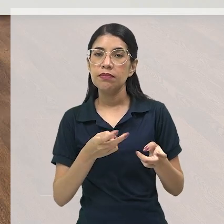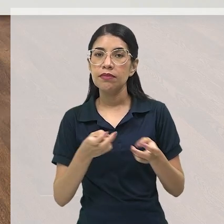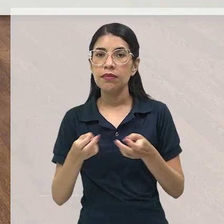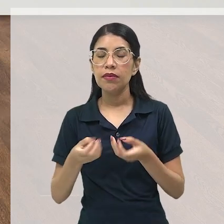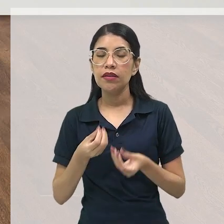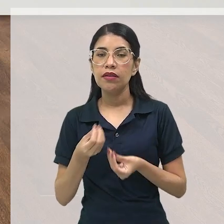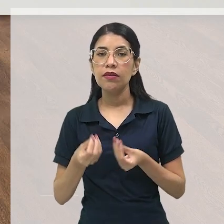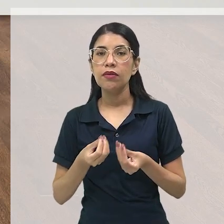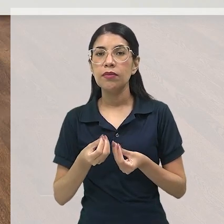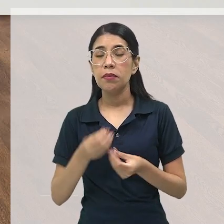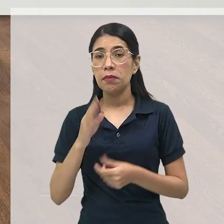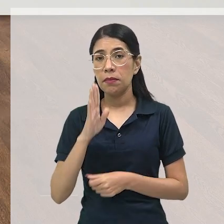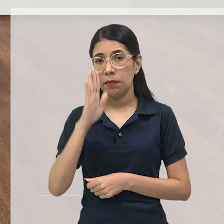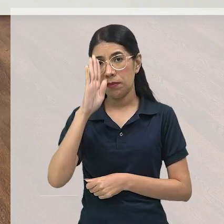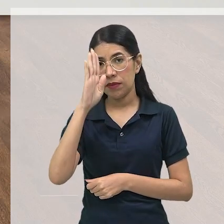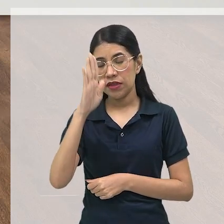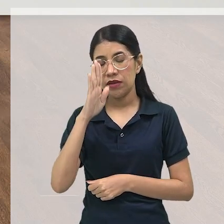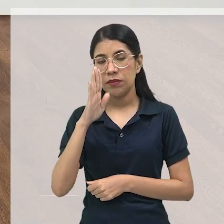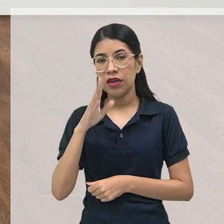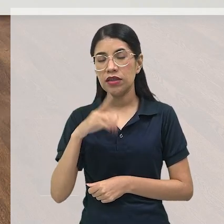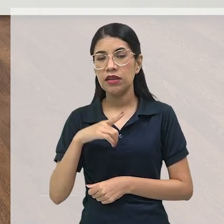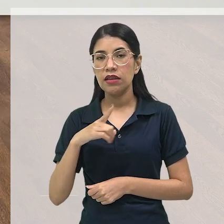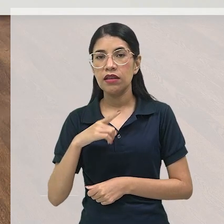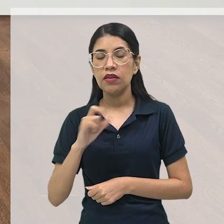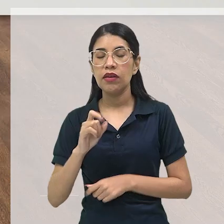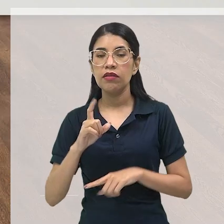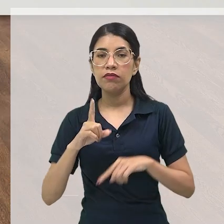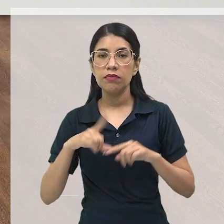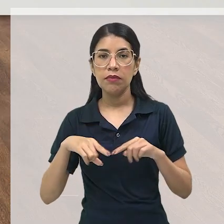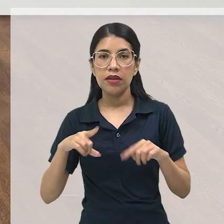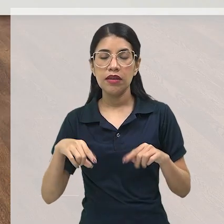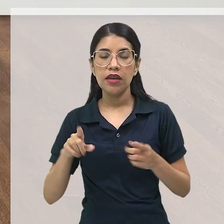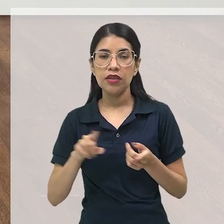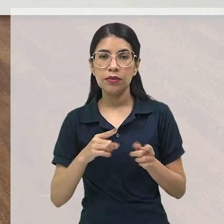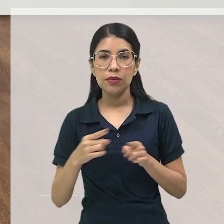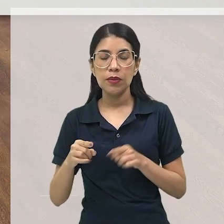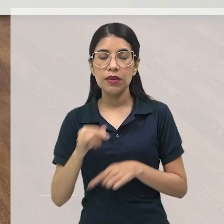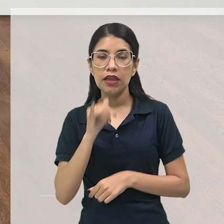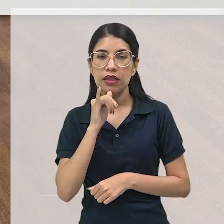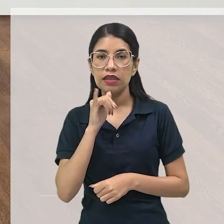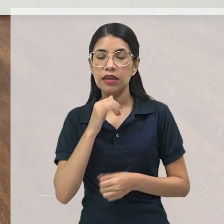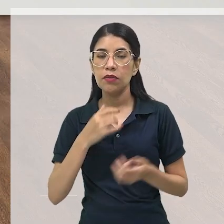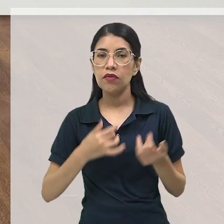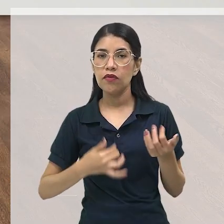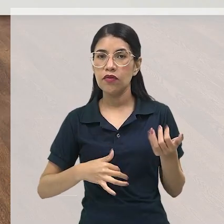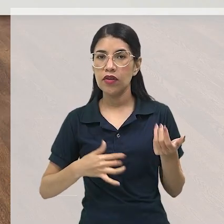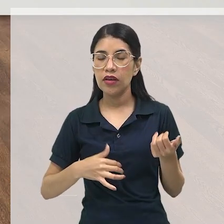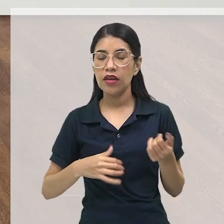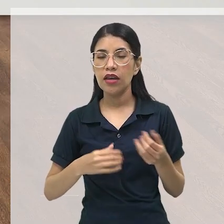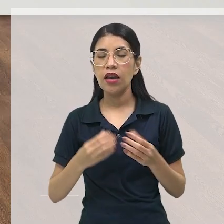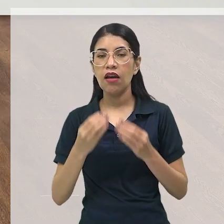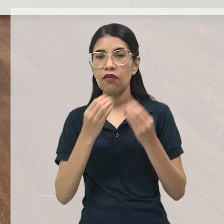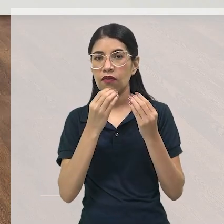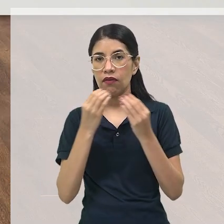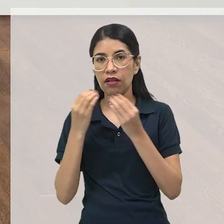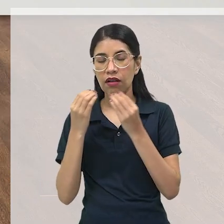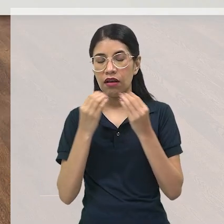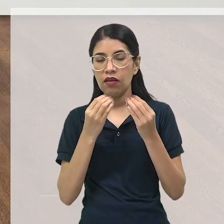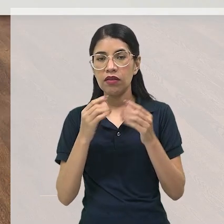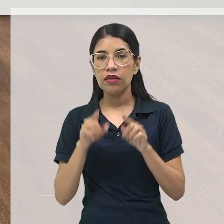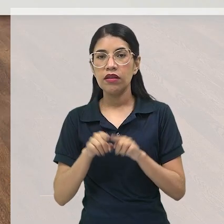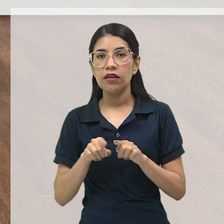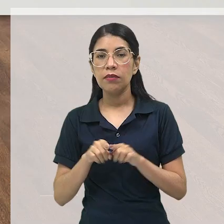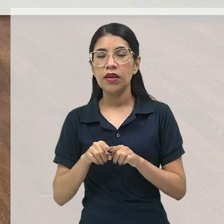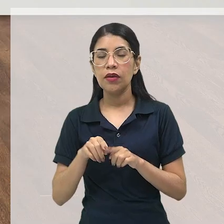vista principalmente na presença de instrumentos como o violão, a flauta e